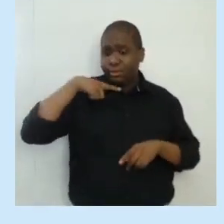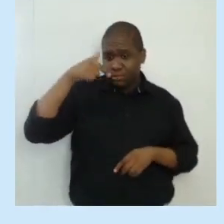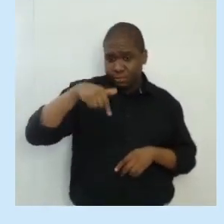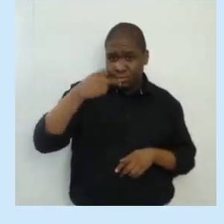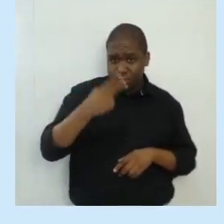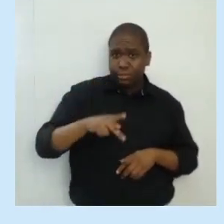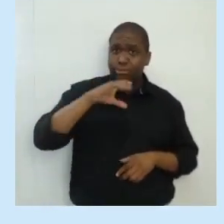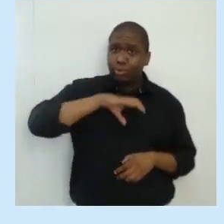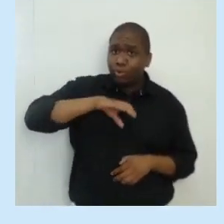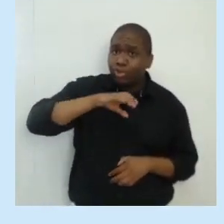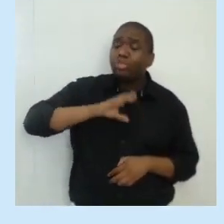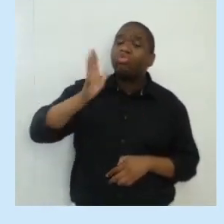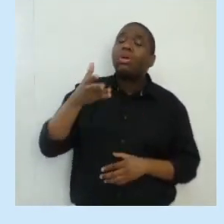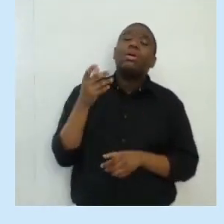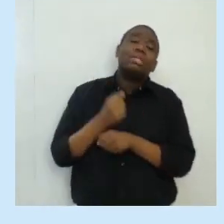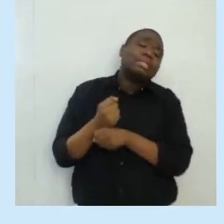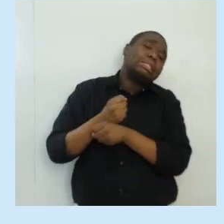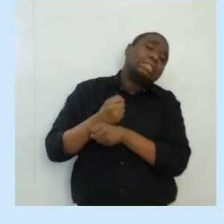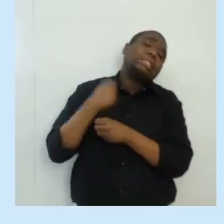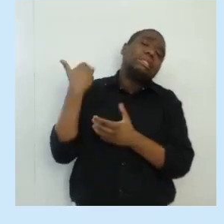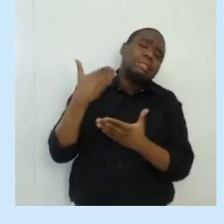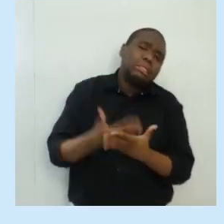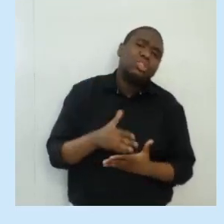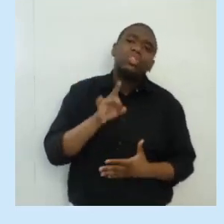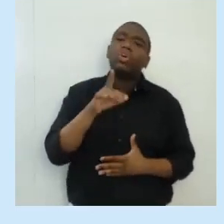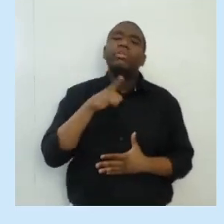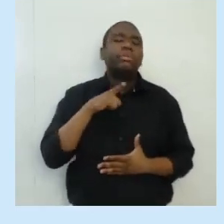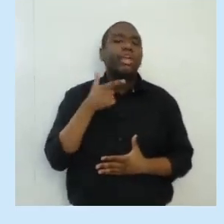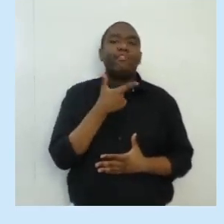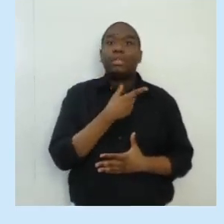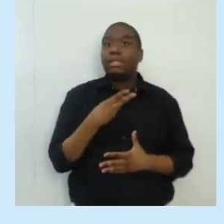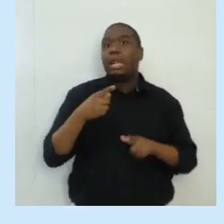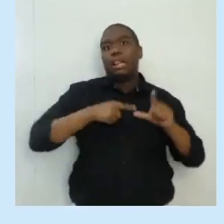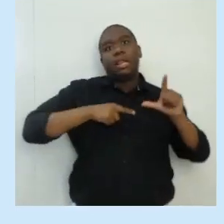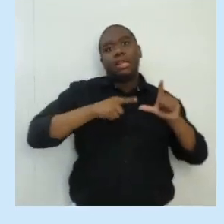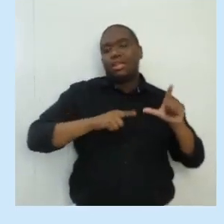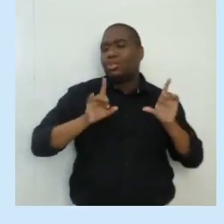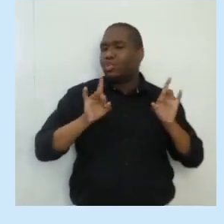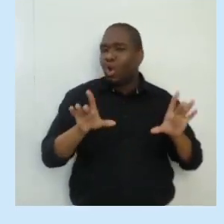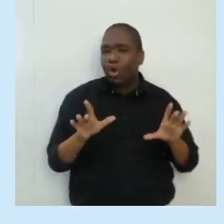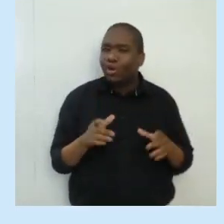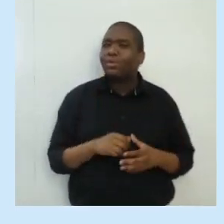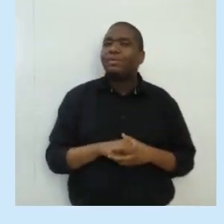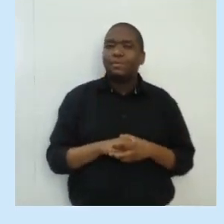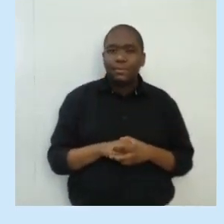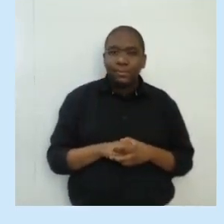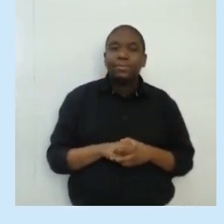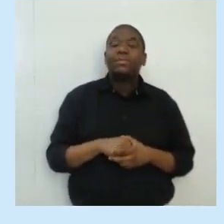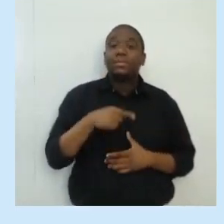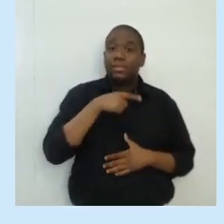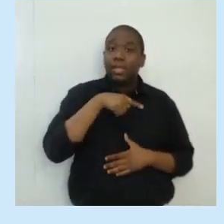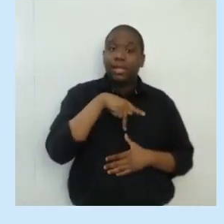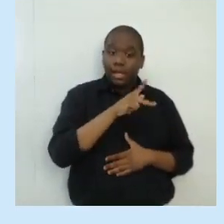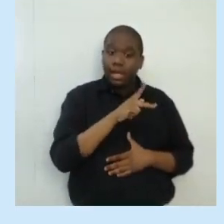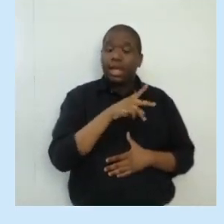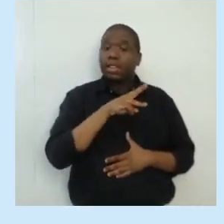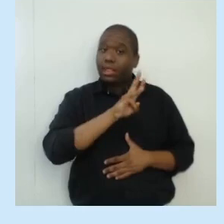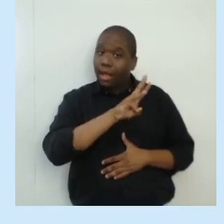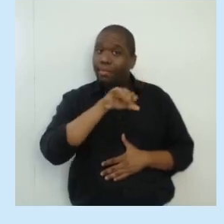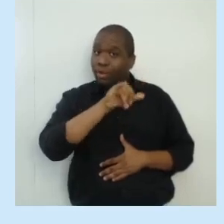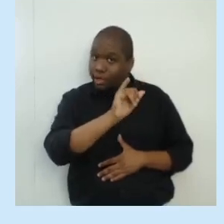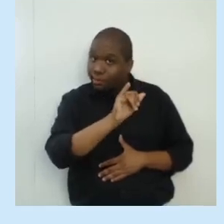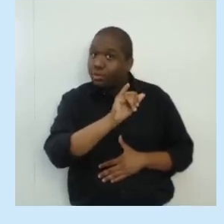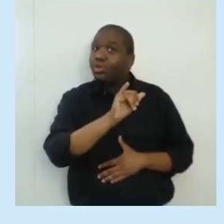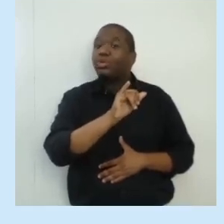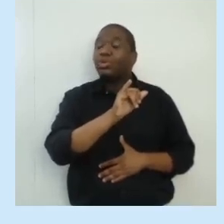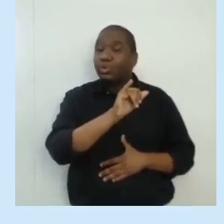muito tempo, ele continha apenas 23 letras. O K, o W e o Y,